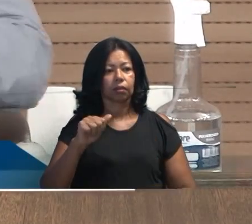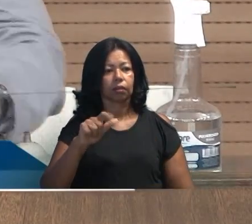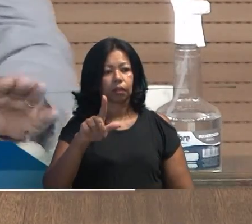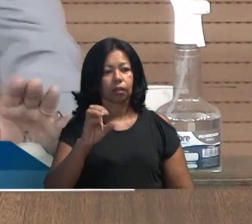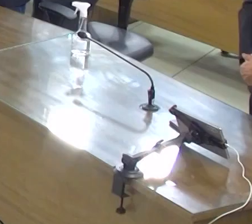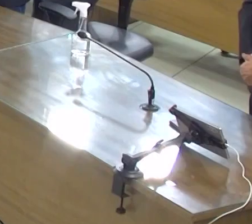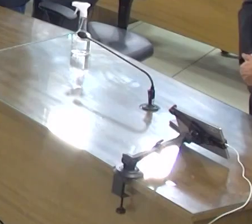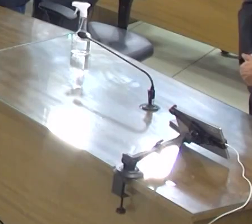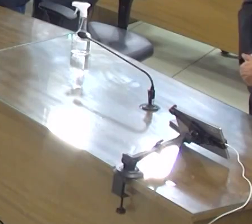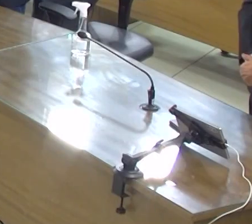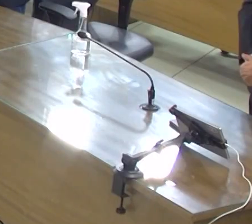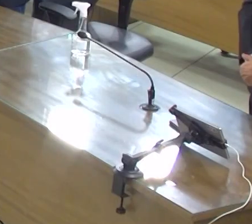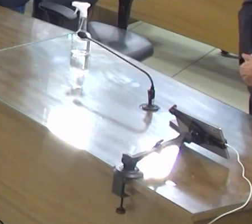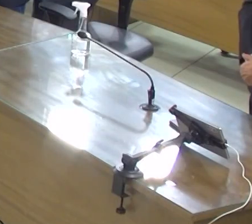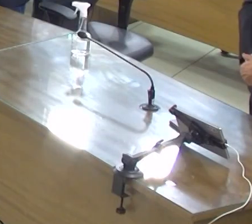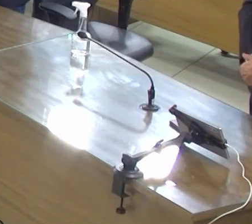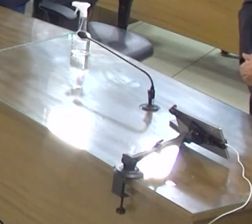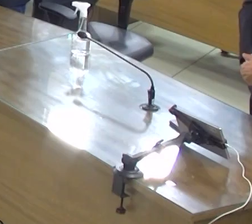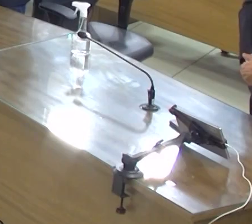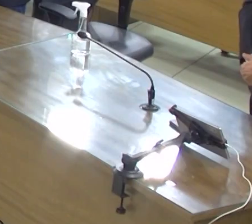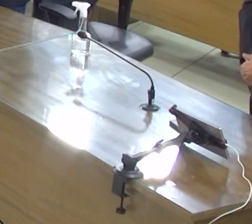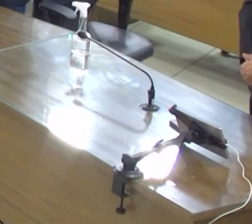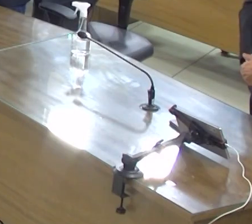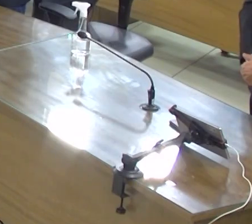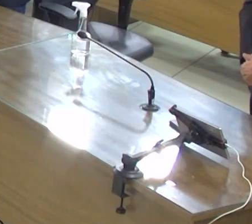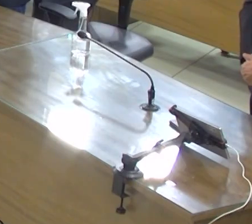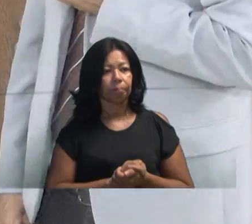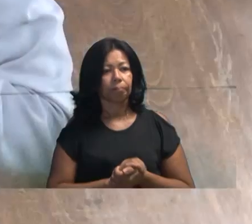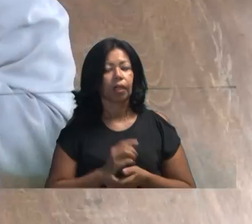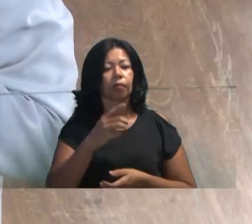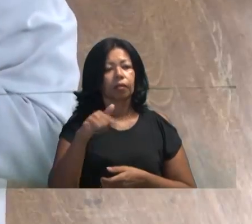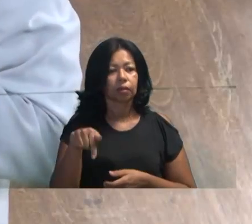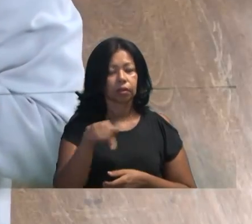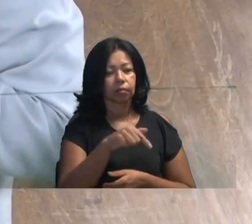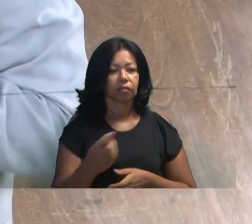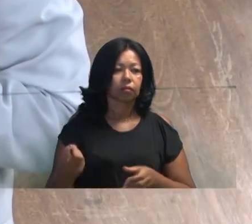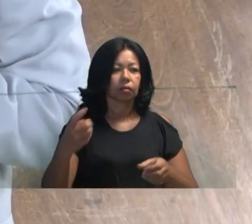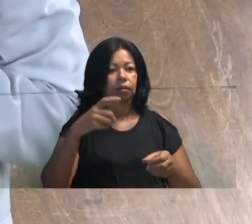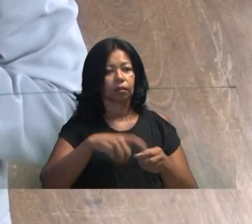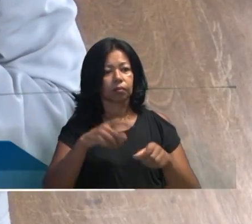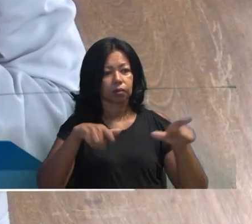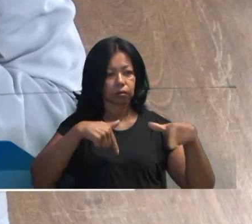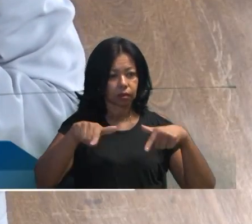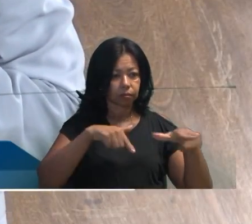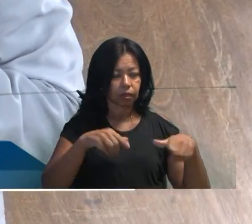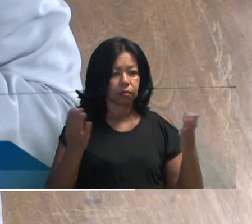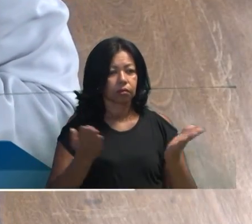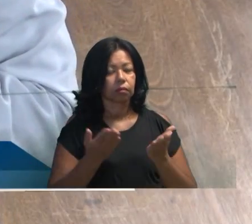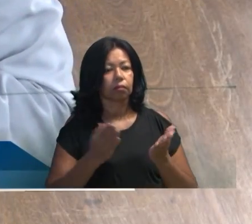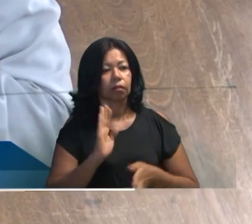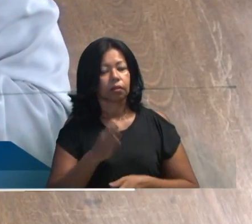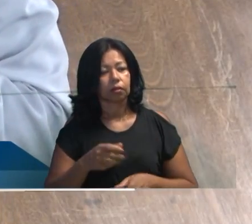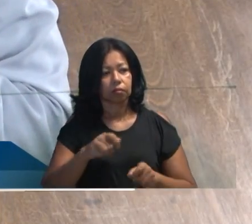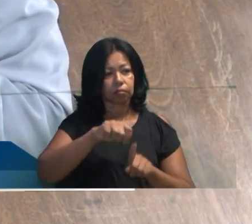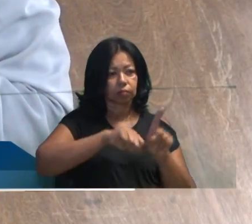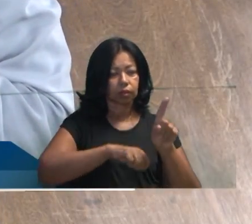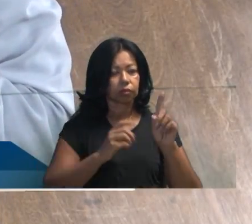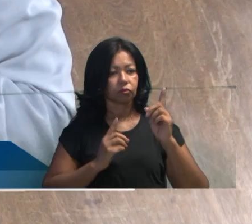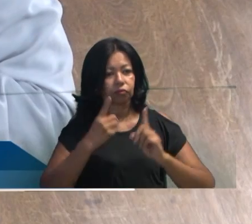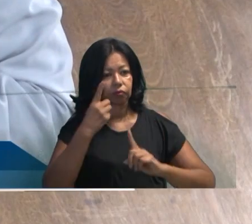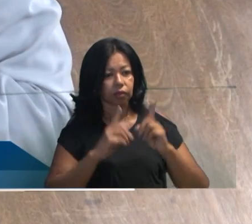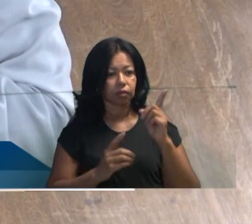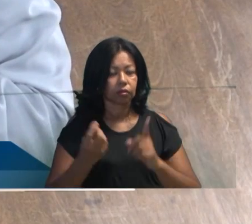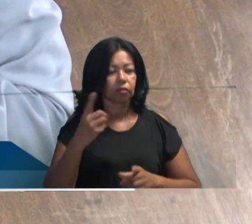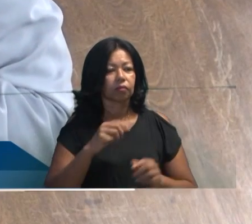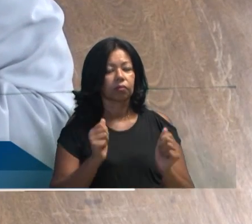com limão um é isso semana que vem Voltaremos aos trabalhos né e agora já começo de fevereiro a gente